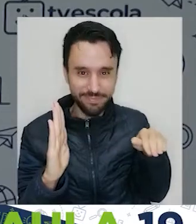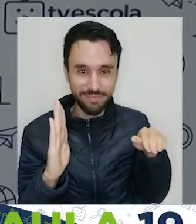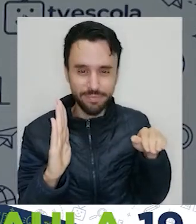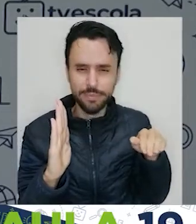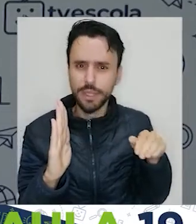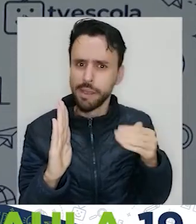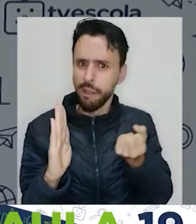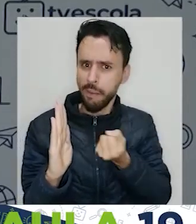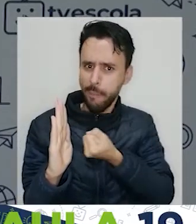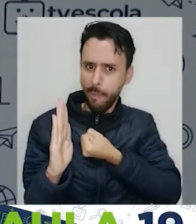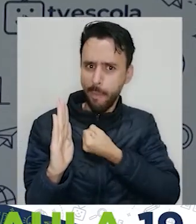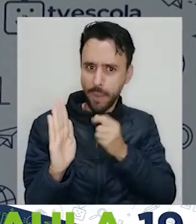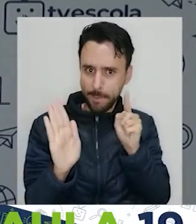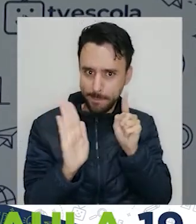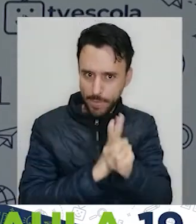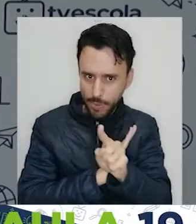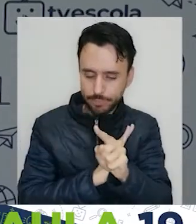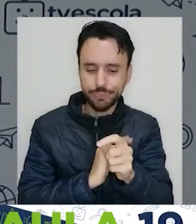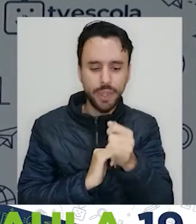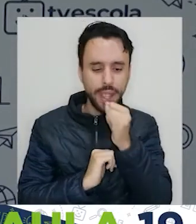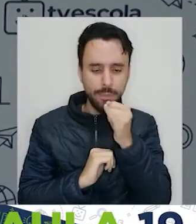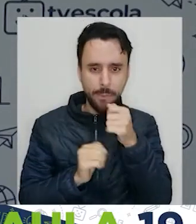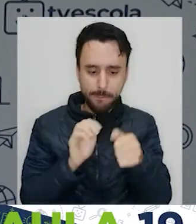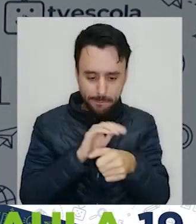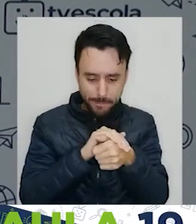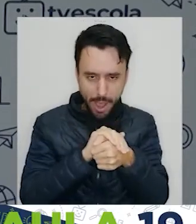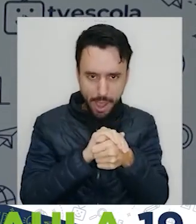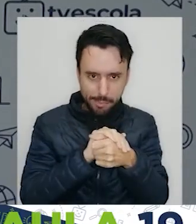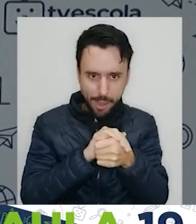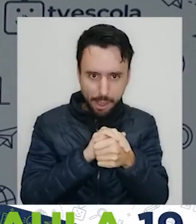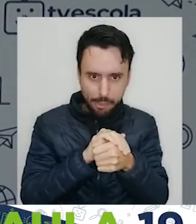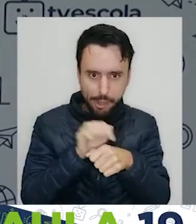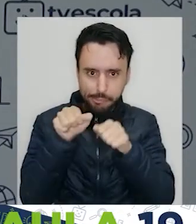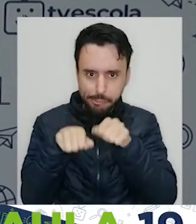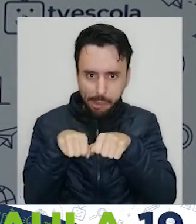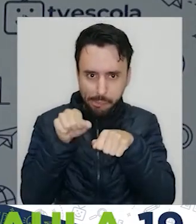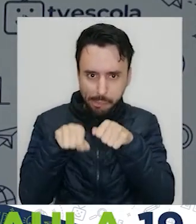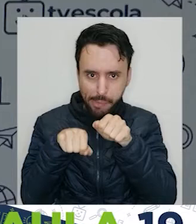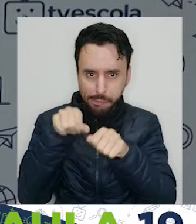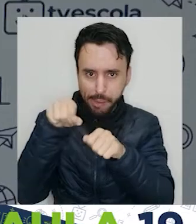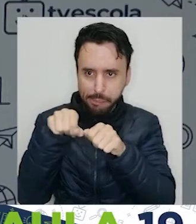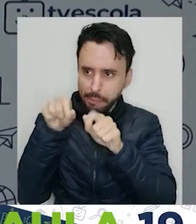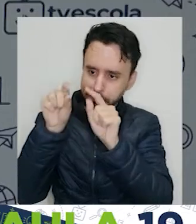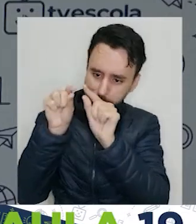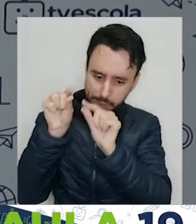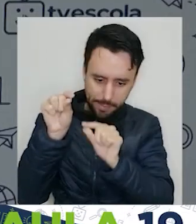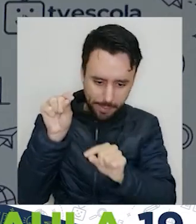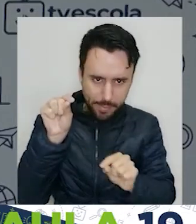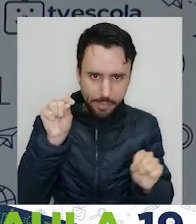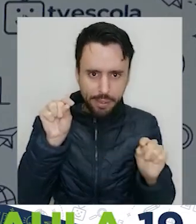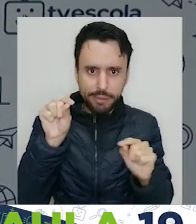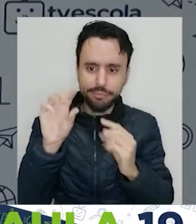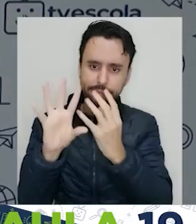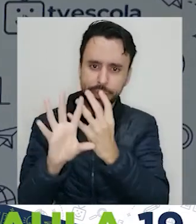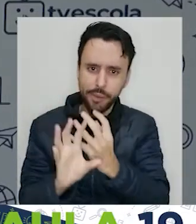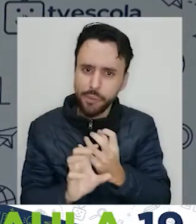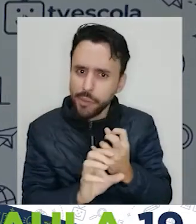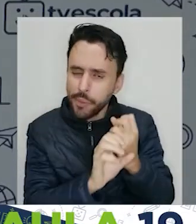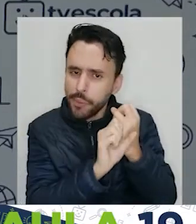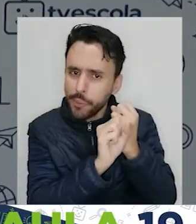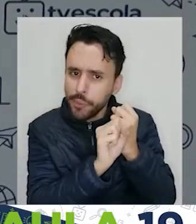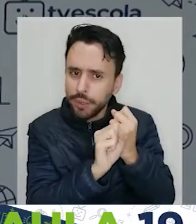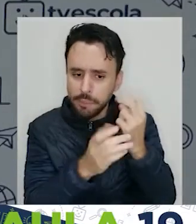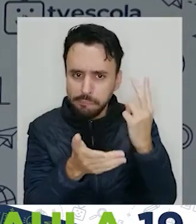quais números a tartaruga deixou suas pegadas? Será que a tartaruga vai deixar as pegadas